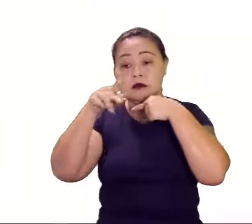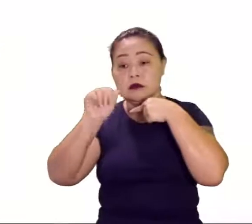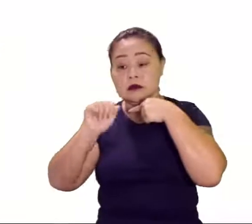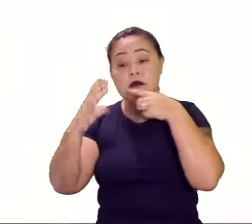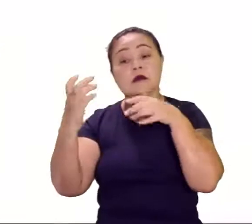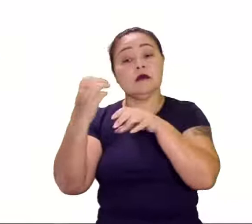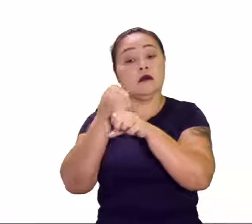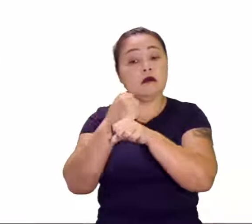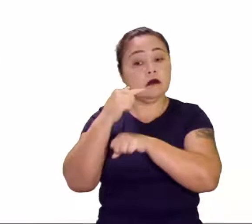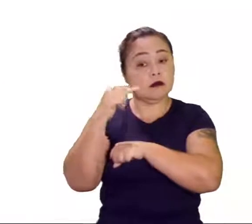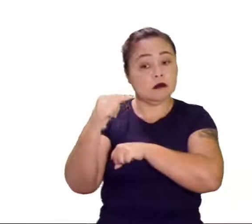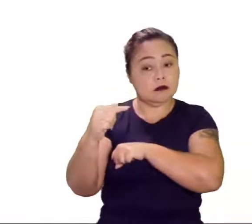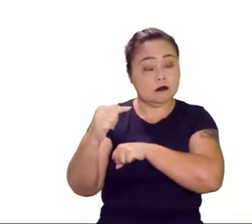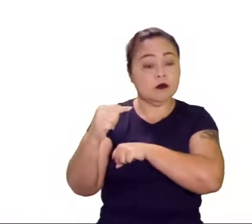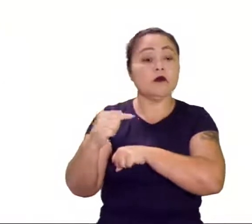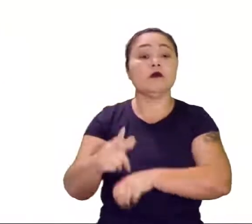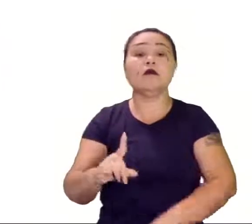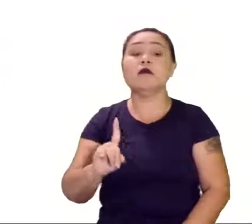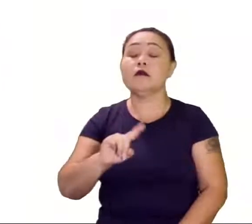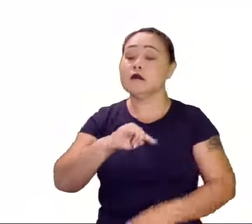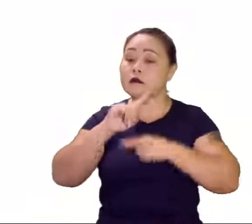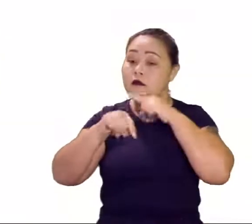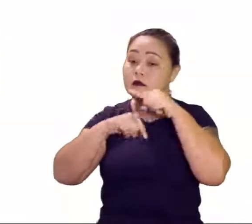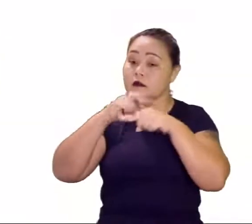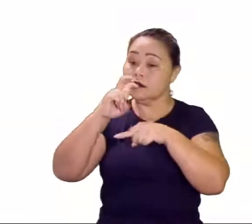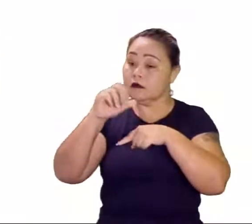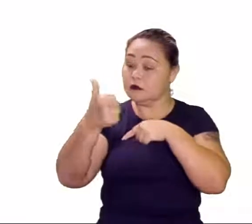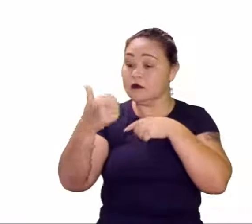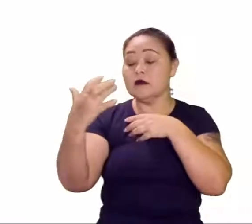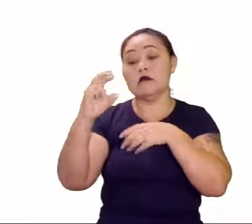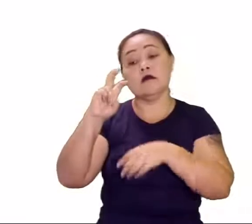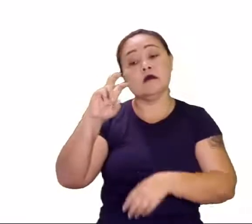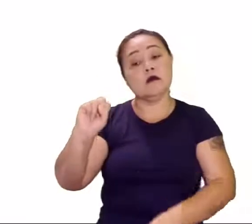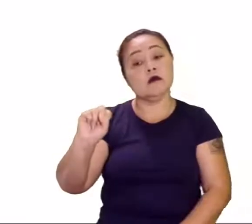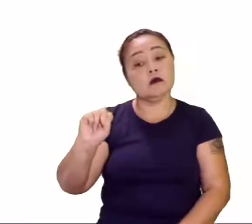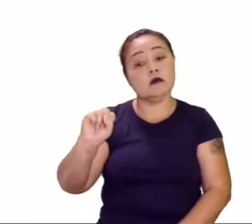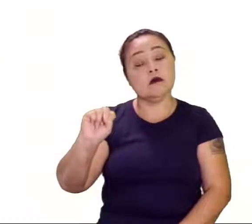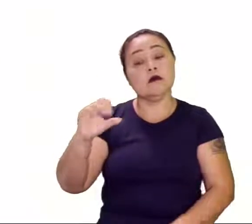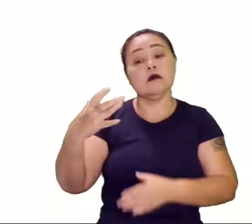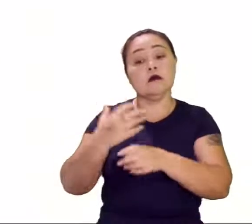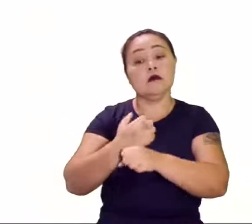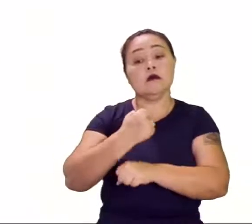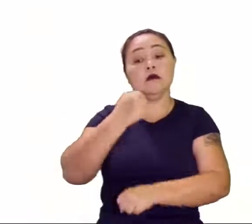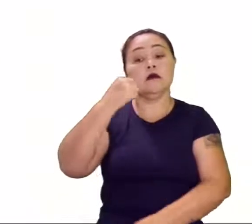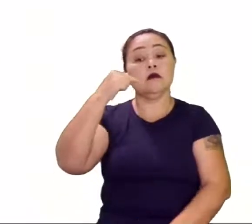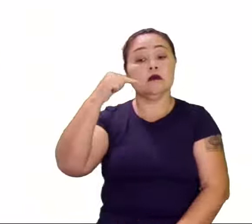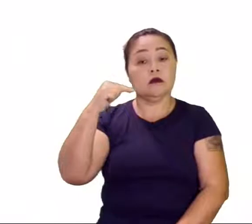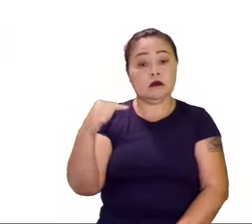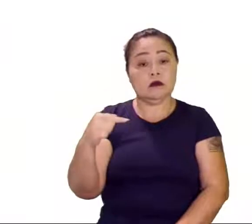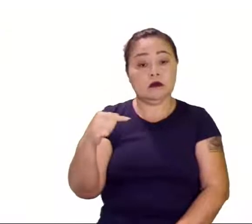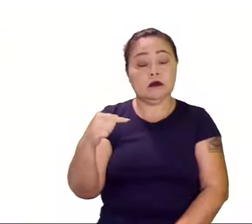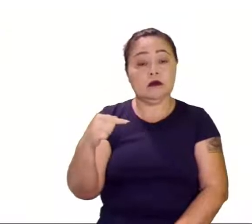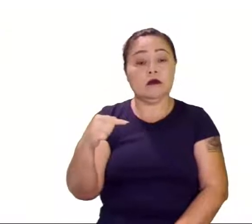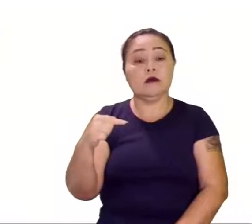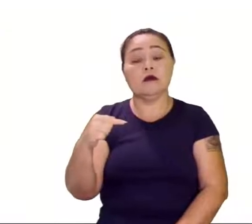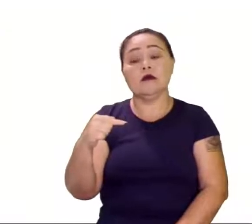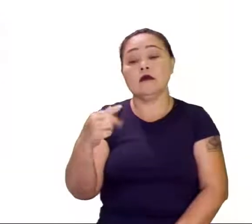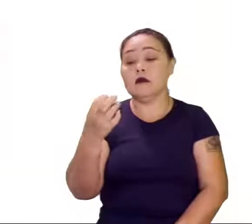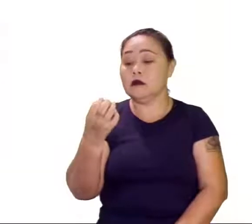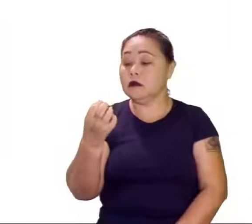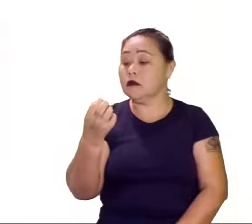somando 7, não é? Isso. Então, vamos lá. Soma 7. 51 mais 7? 58. 58. Soma